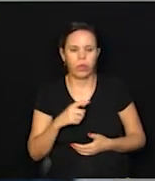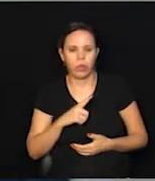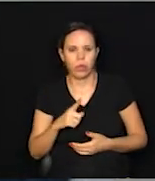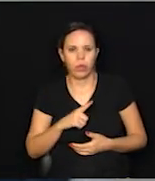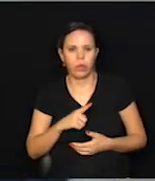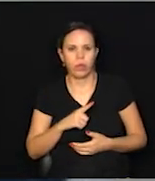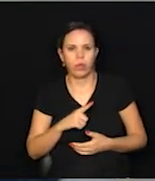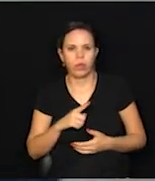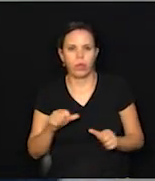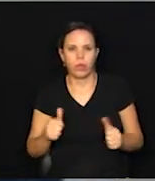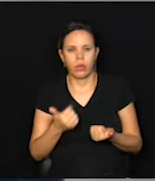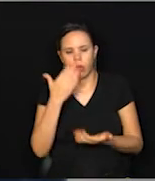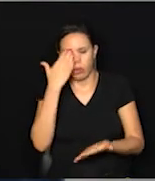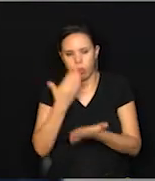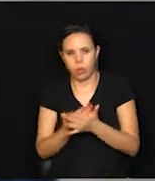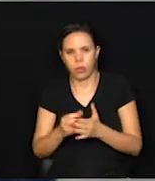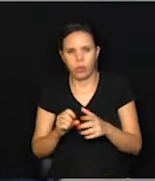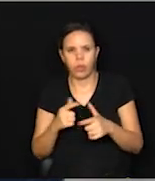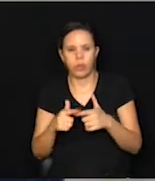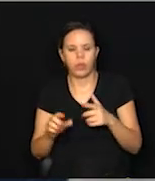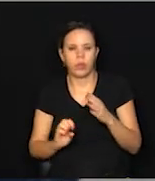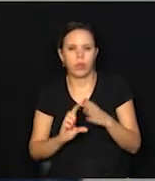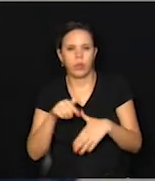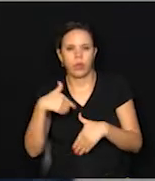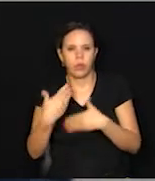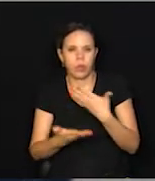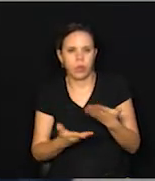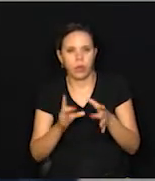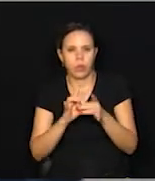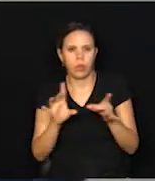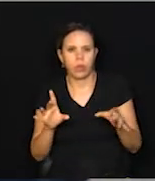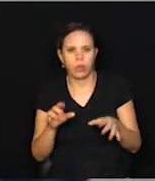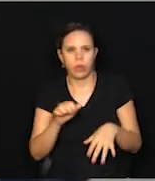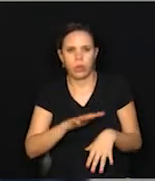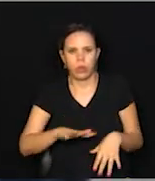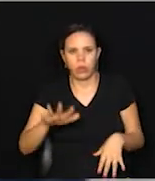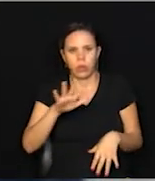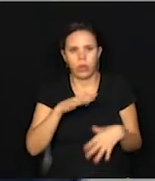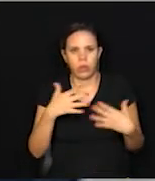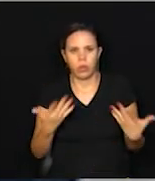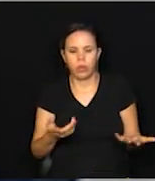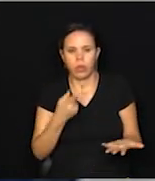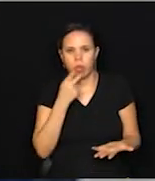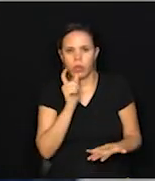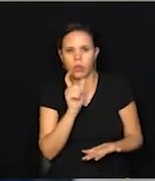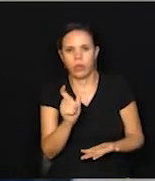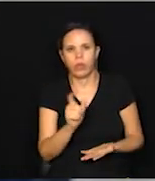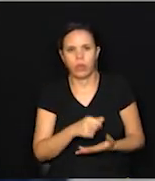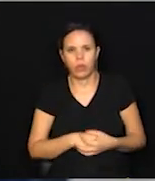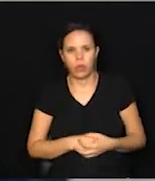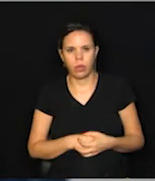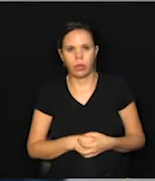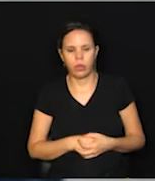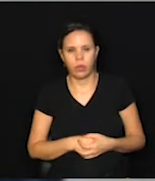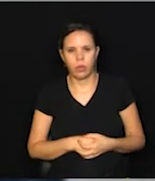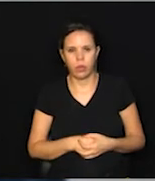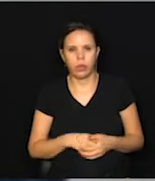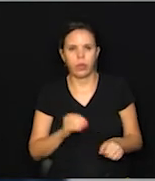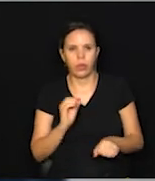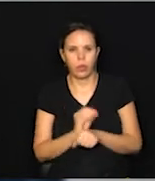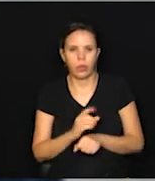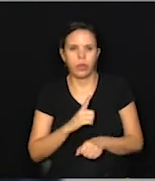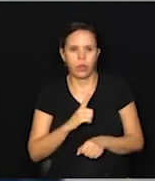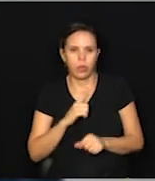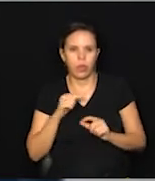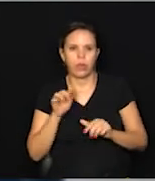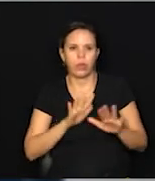muito otimistas pode predispor a uma liberação geral, se é que eu posso usar esse termo. Então, até esse cuidado a gente tem que